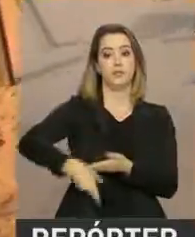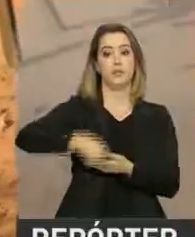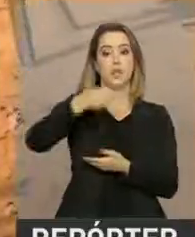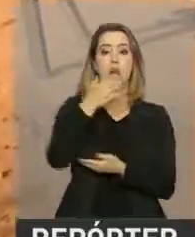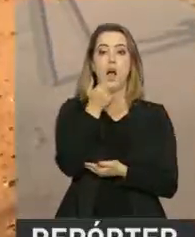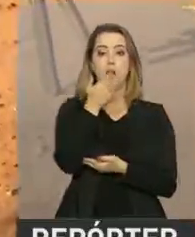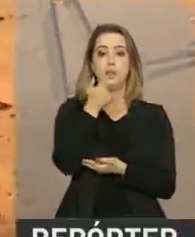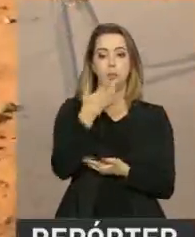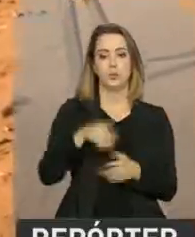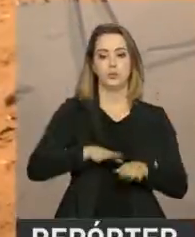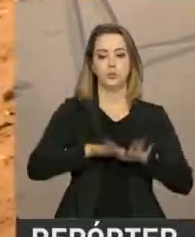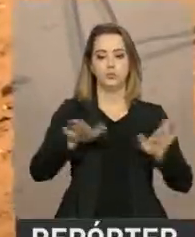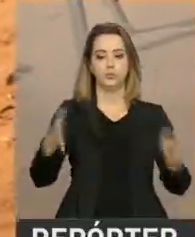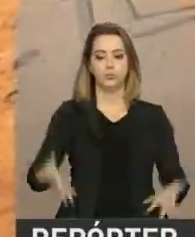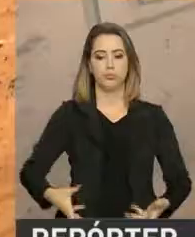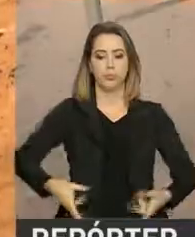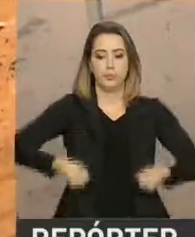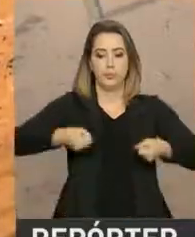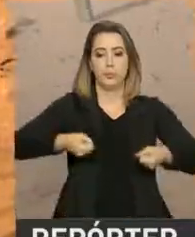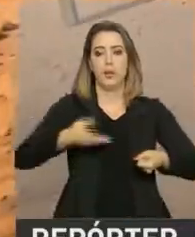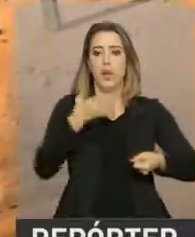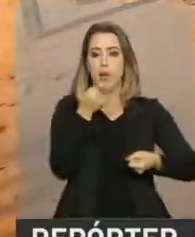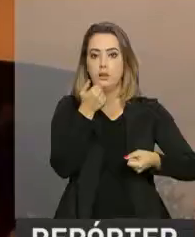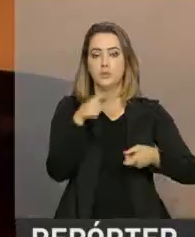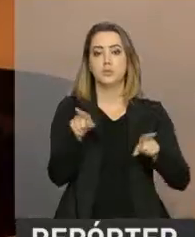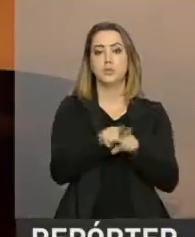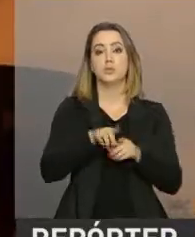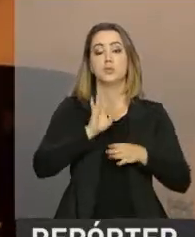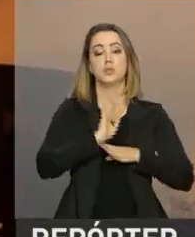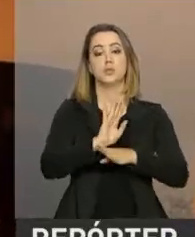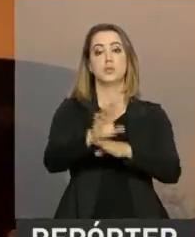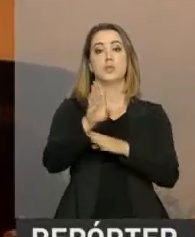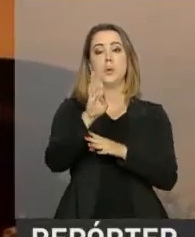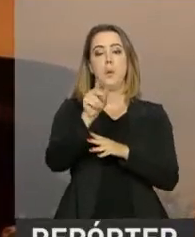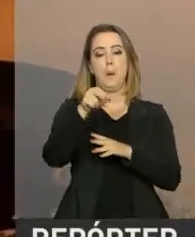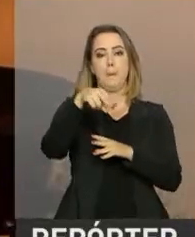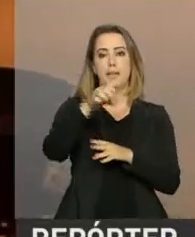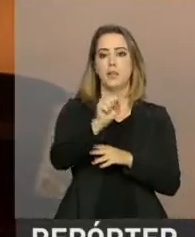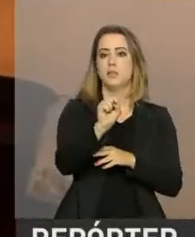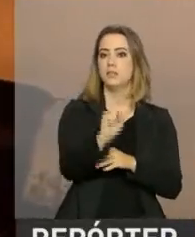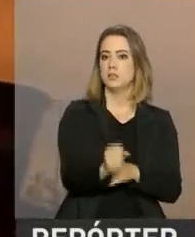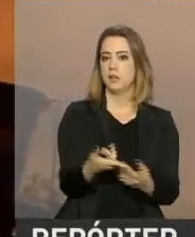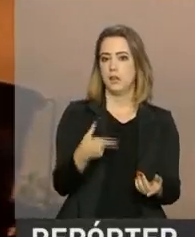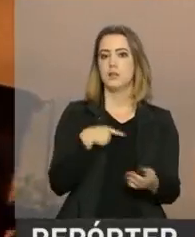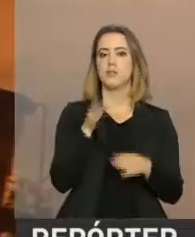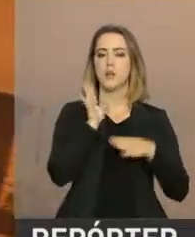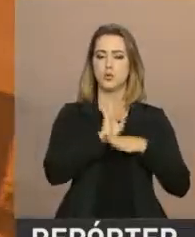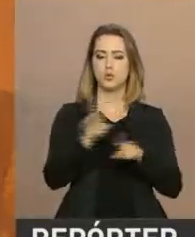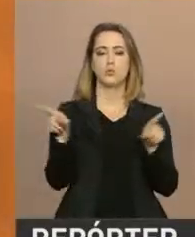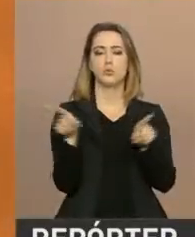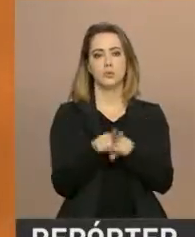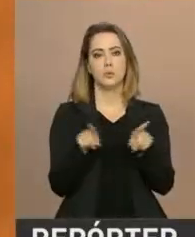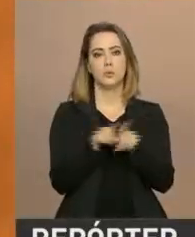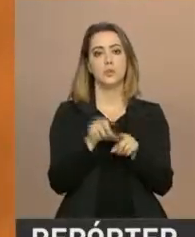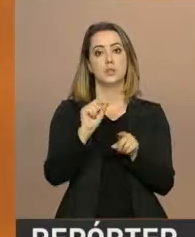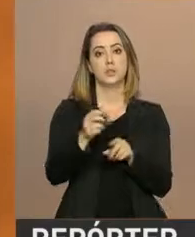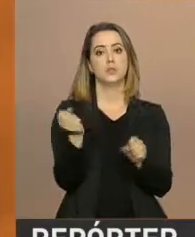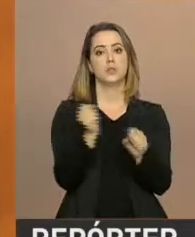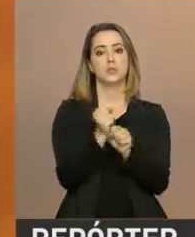social e agrário e apoio do banco nacional de desenvolvimento econômico e social bnds para